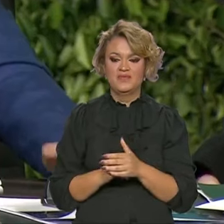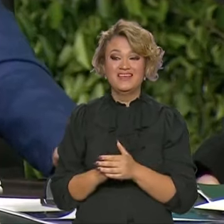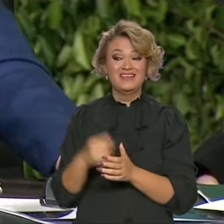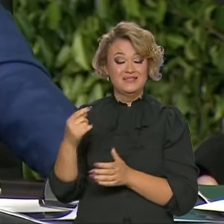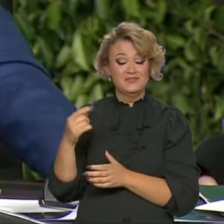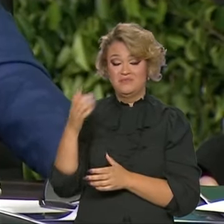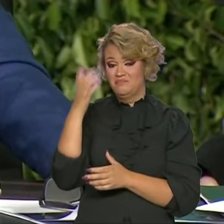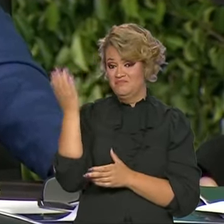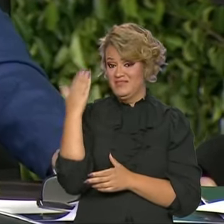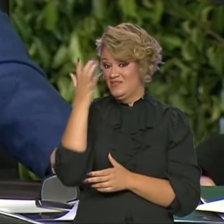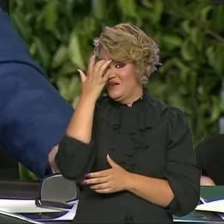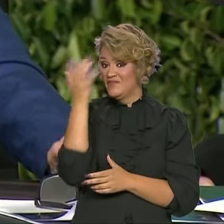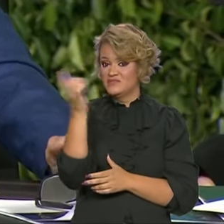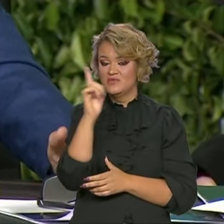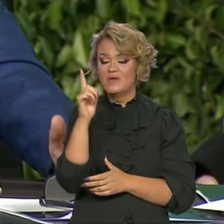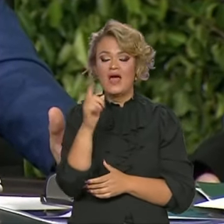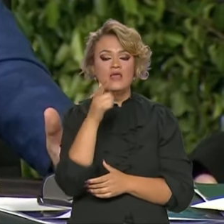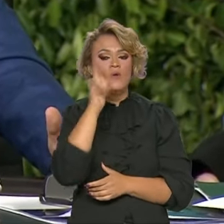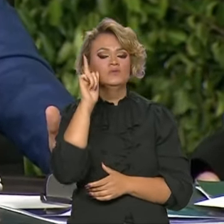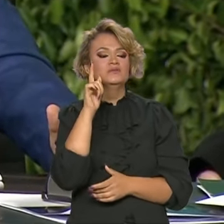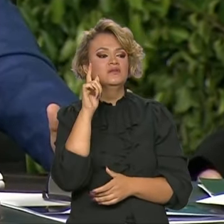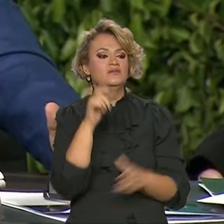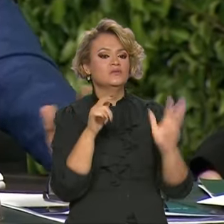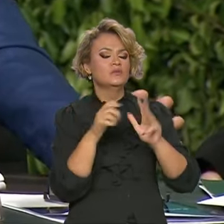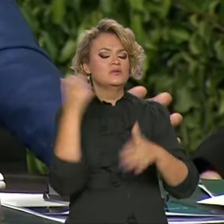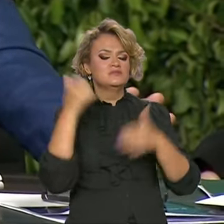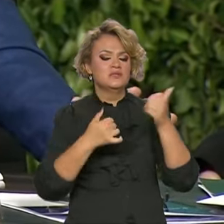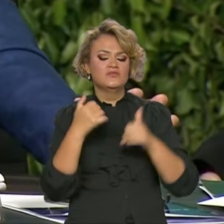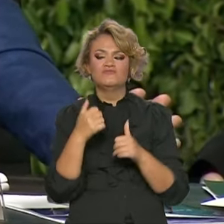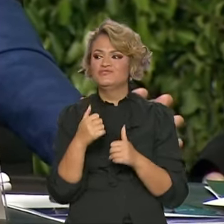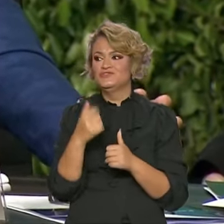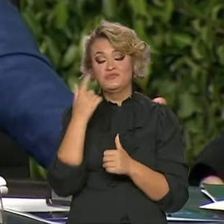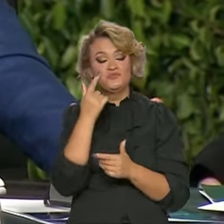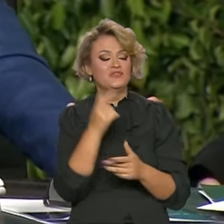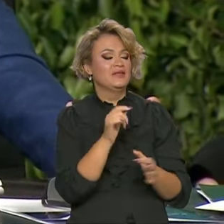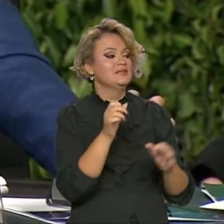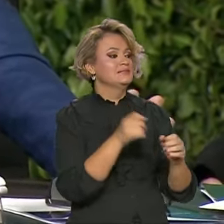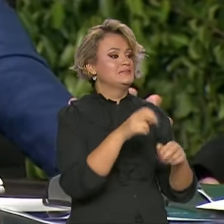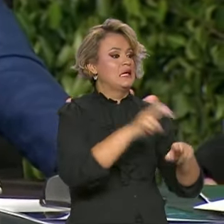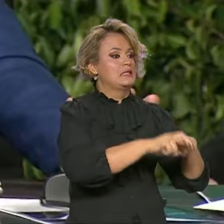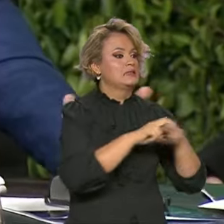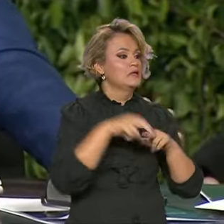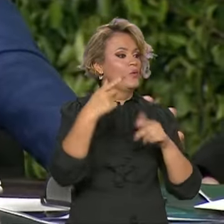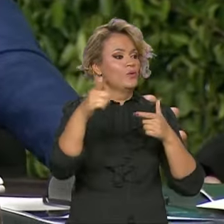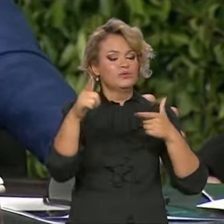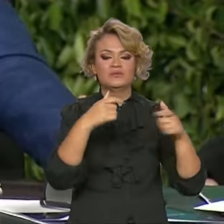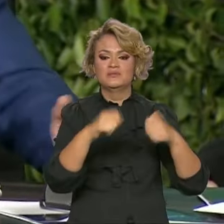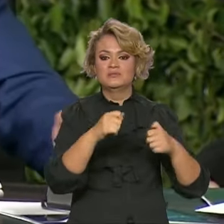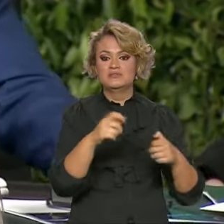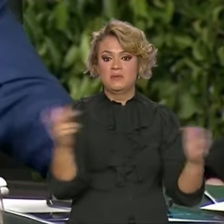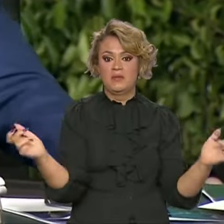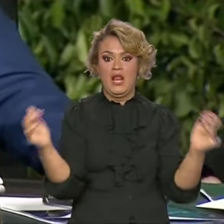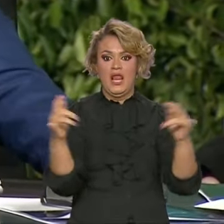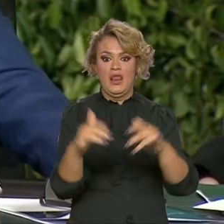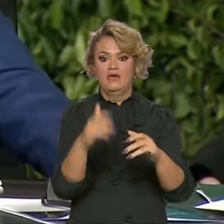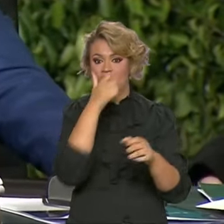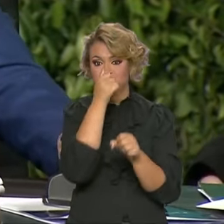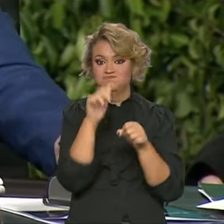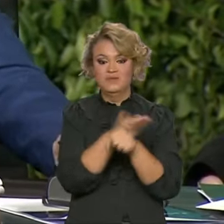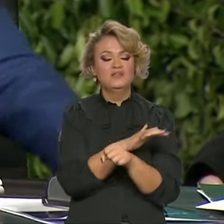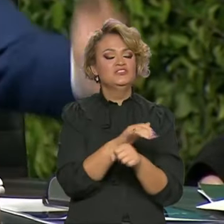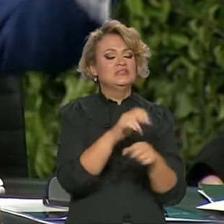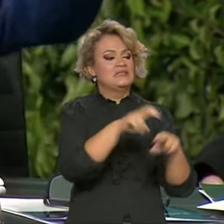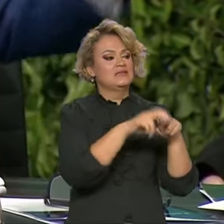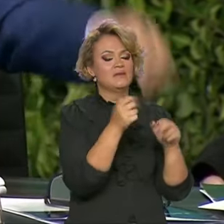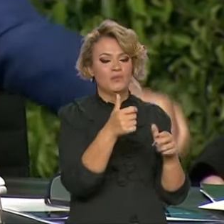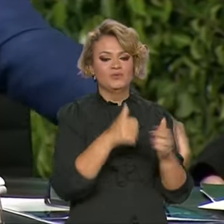falou, ontem tivemos que sair arrumando cadeira de tantas parlamentares que vieram